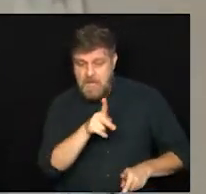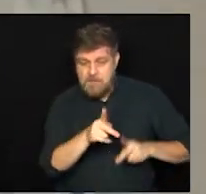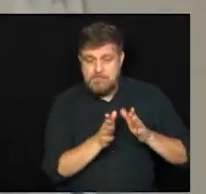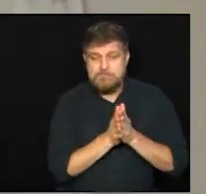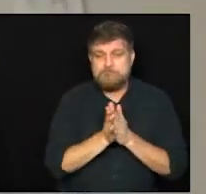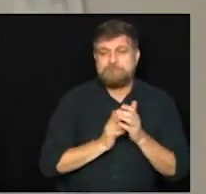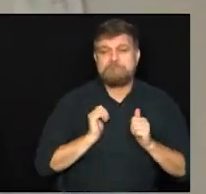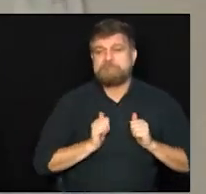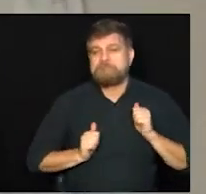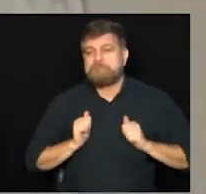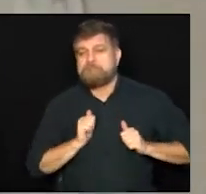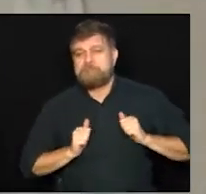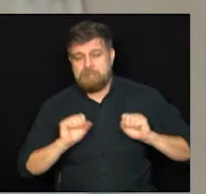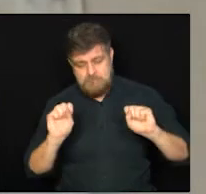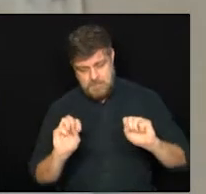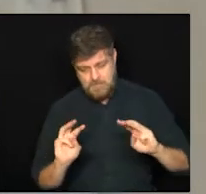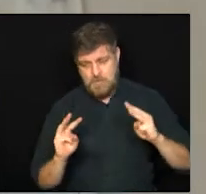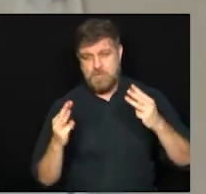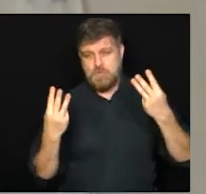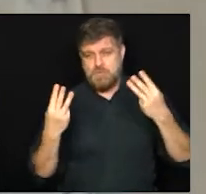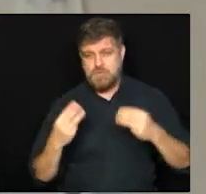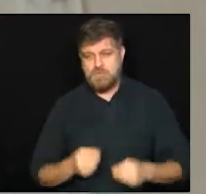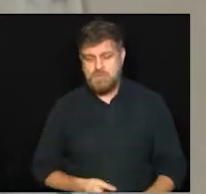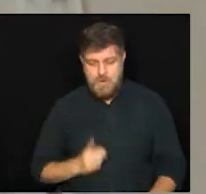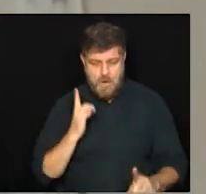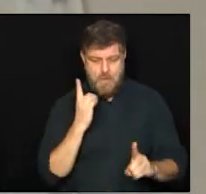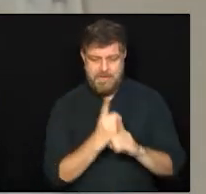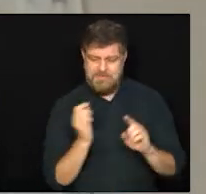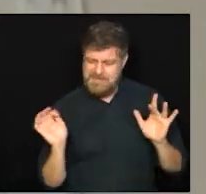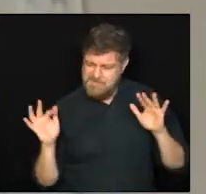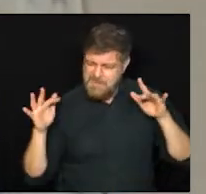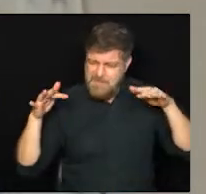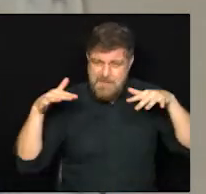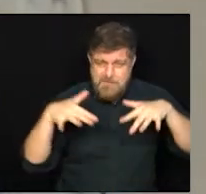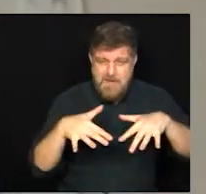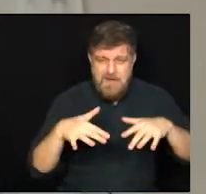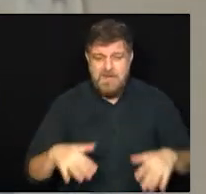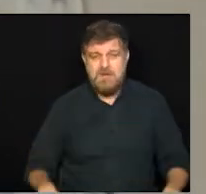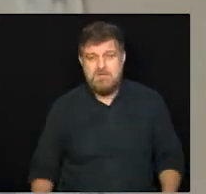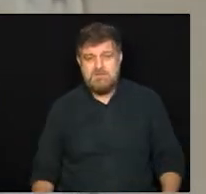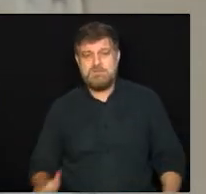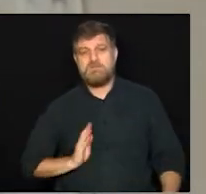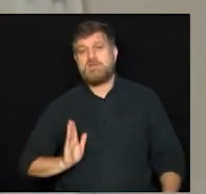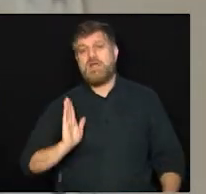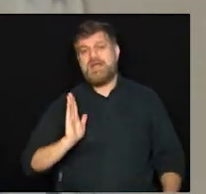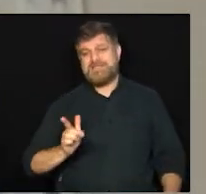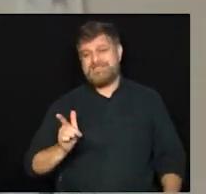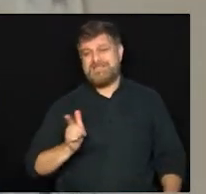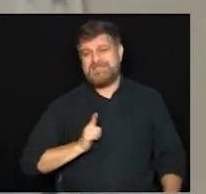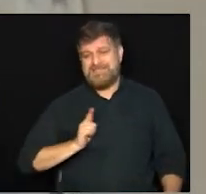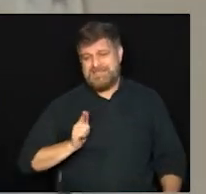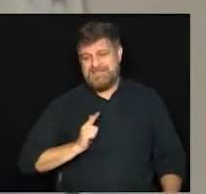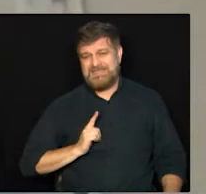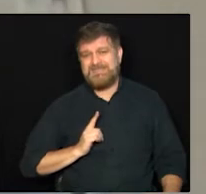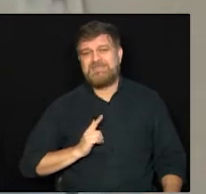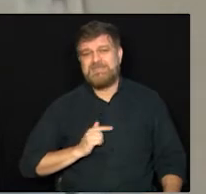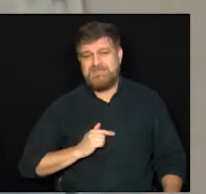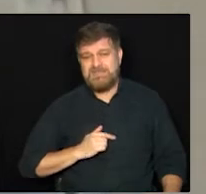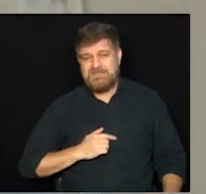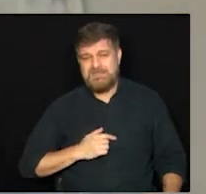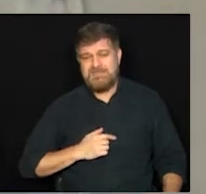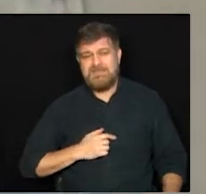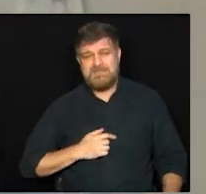para essa volta de shows, de eventos, e que por si só já teríamos uma agenda bem completa